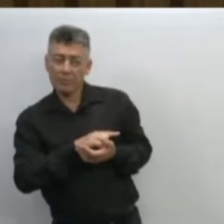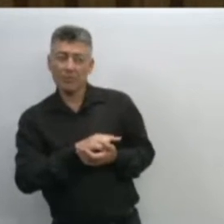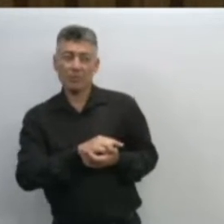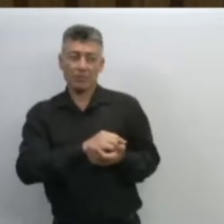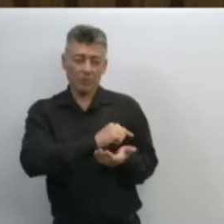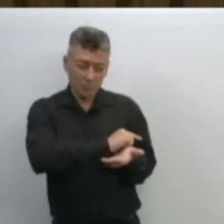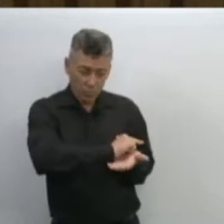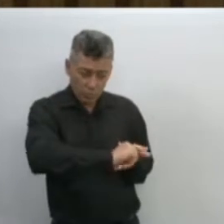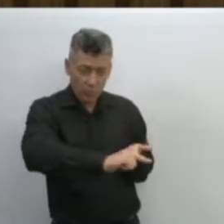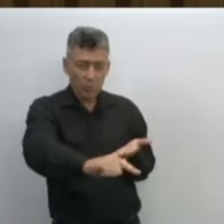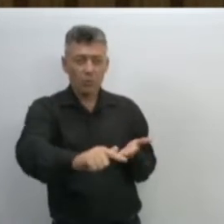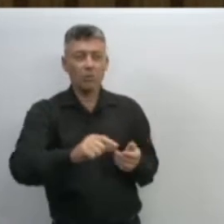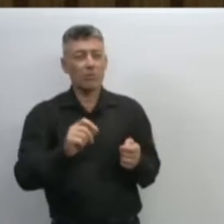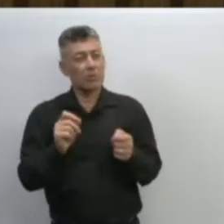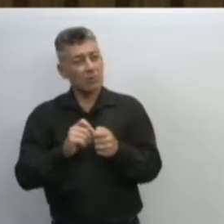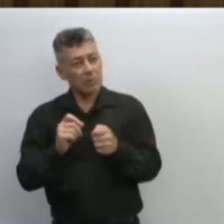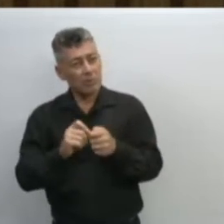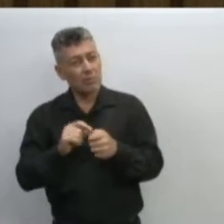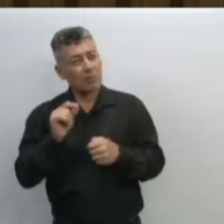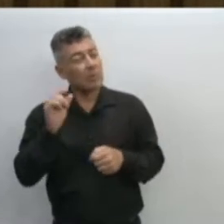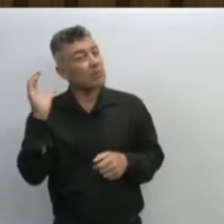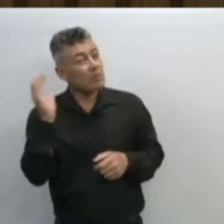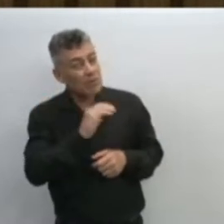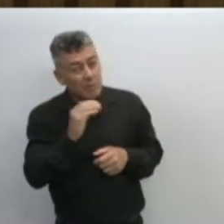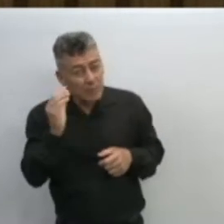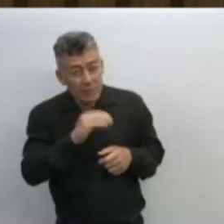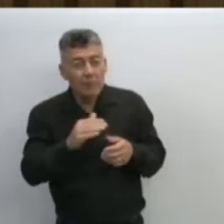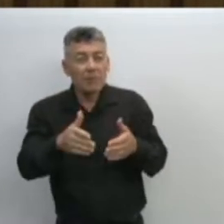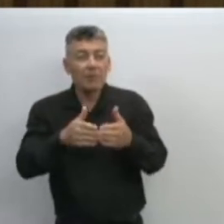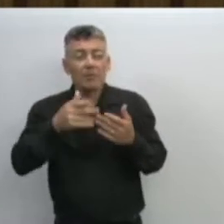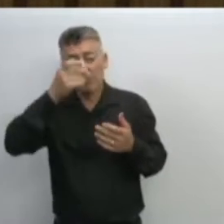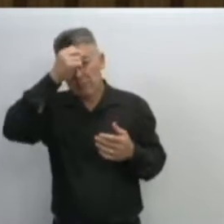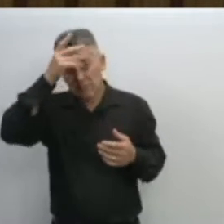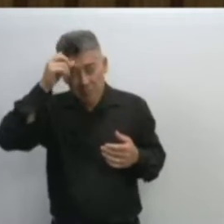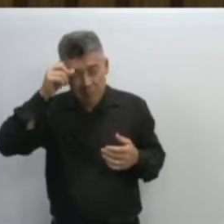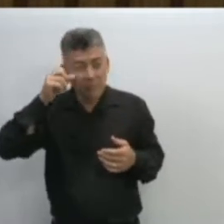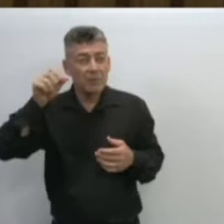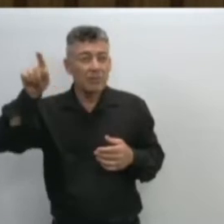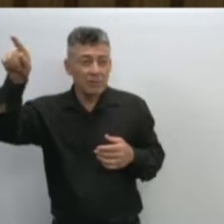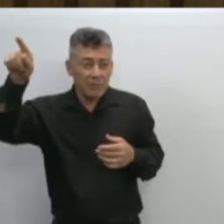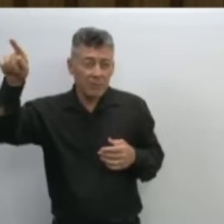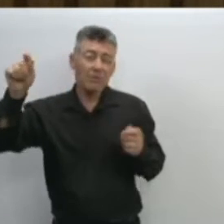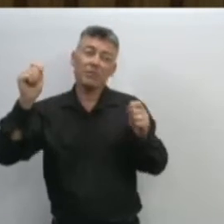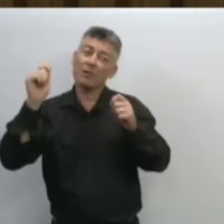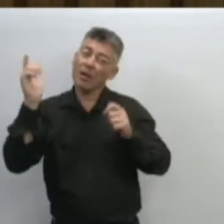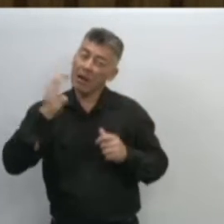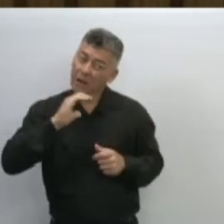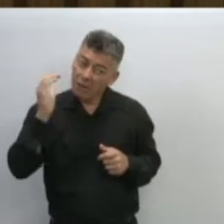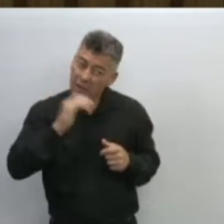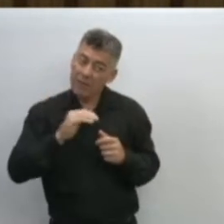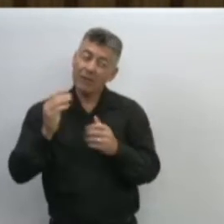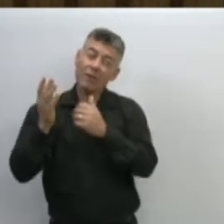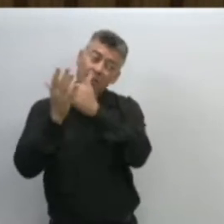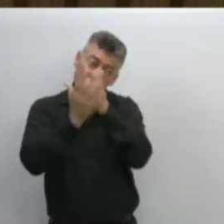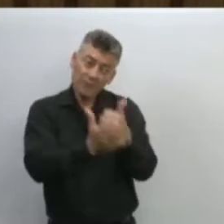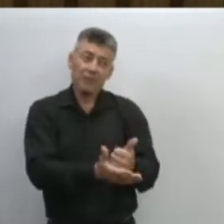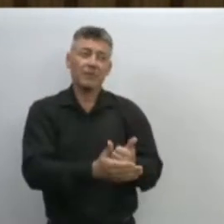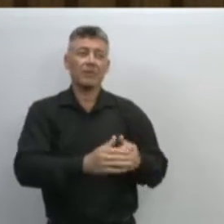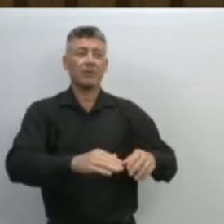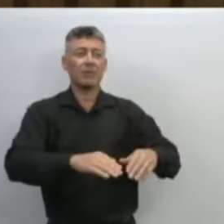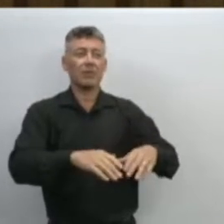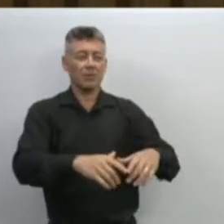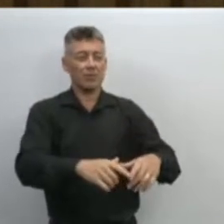Tapa Buracos, tem que ter uma ação urgente por parte da Prefeitura Municipal de Natal, porque tem esgotos, né, a céu